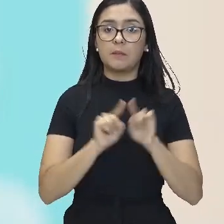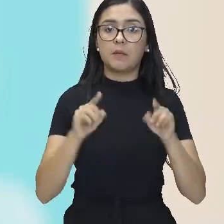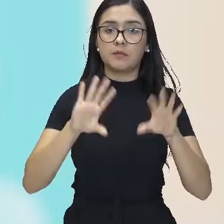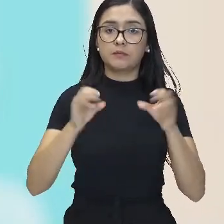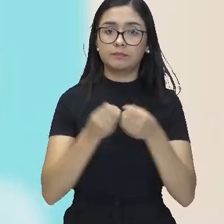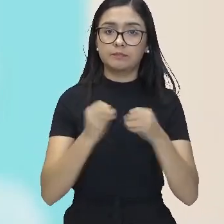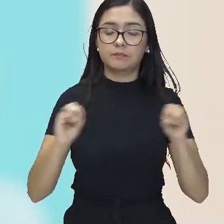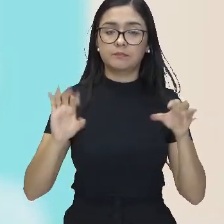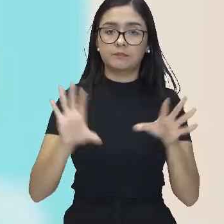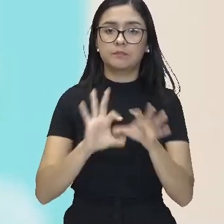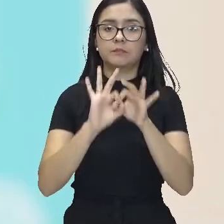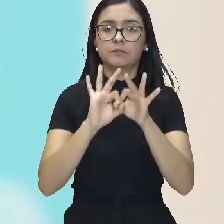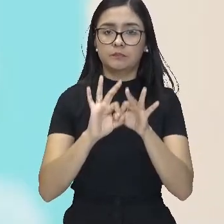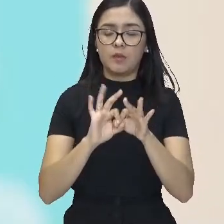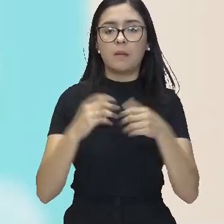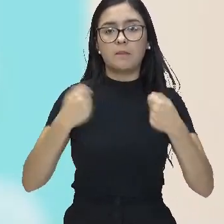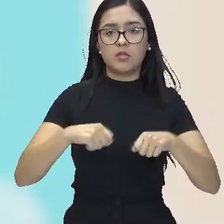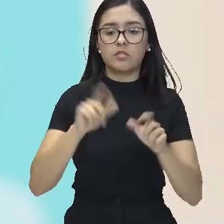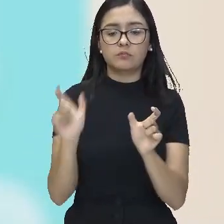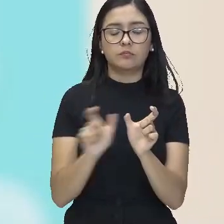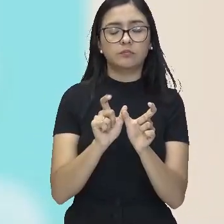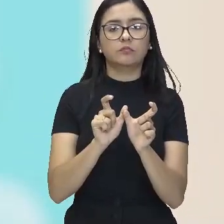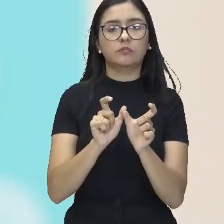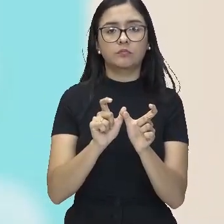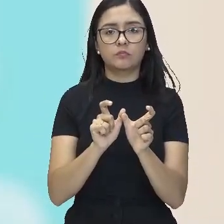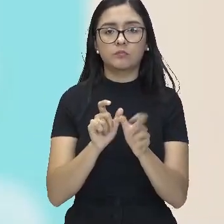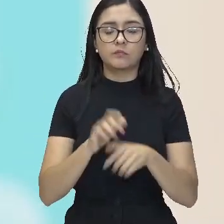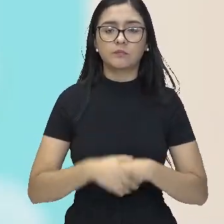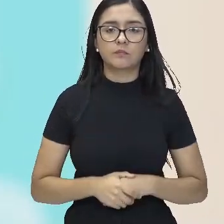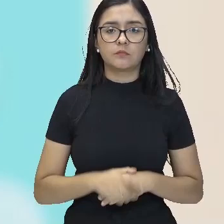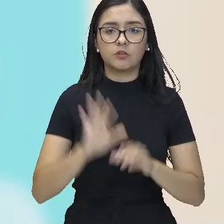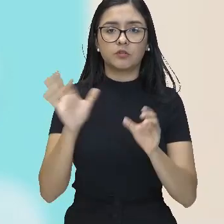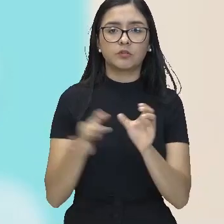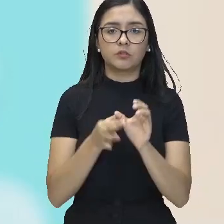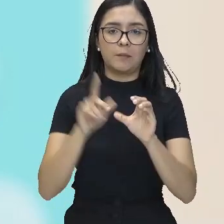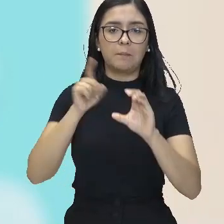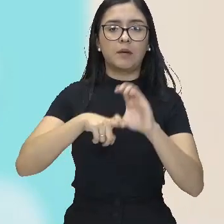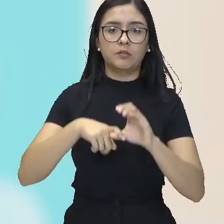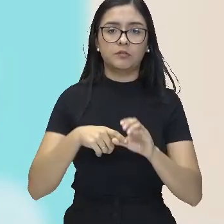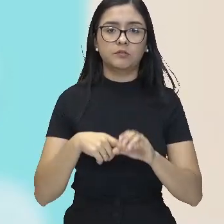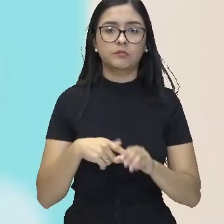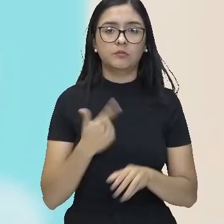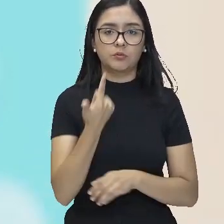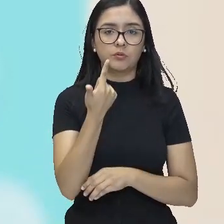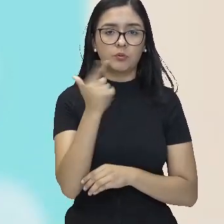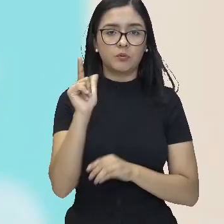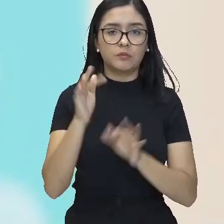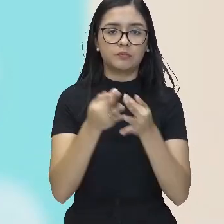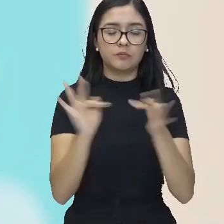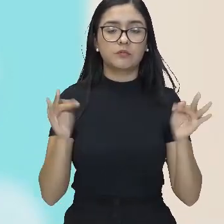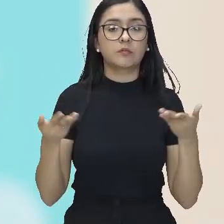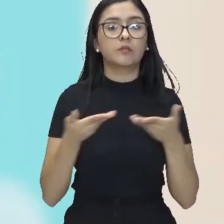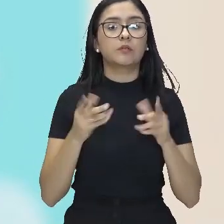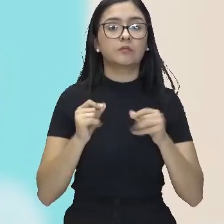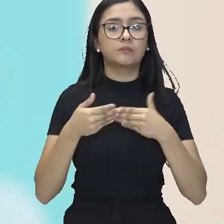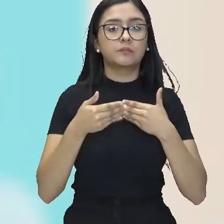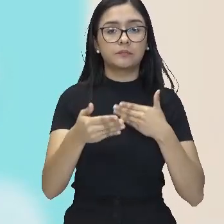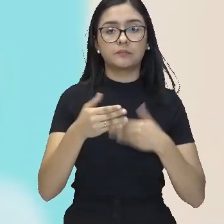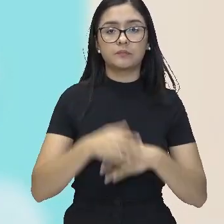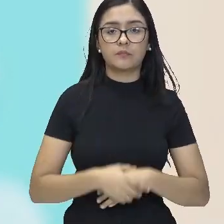depender. No nome já diz, subordinada, né? Aquilo que depende de outro. Então, vamos agora